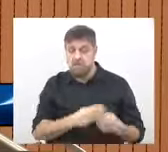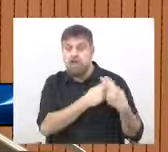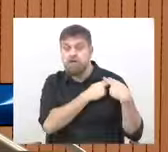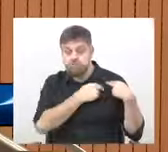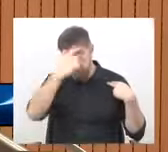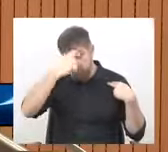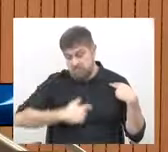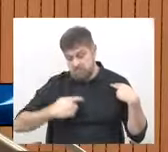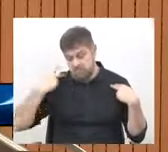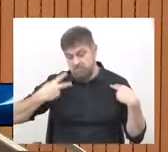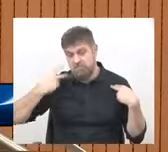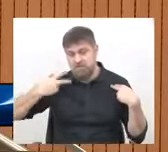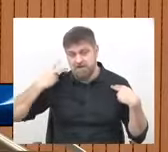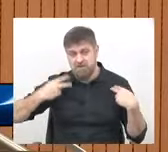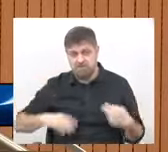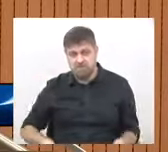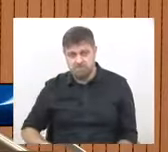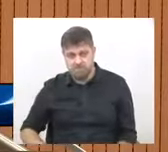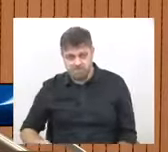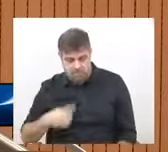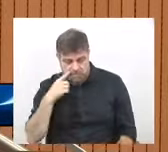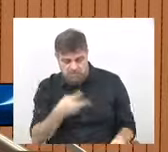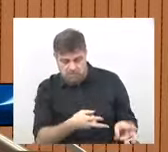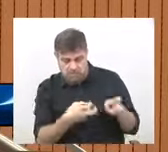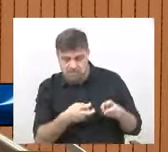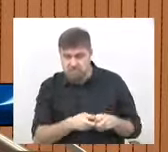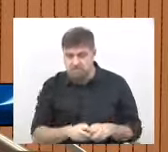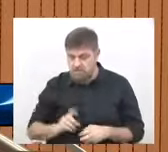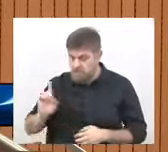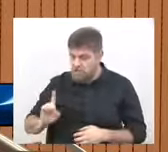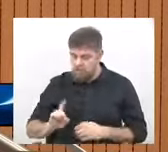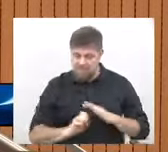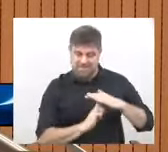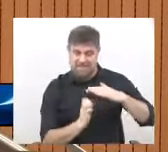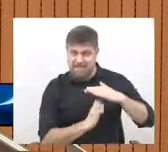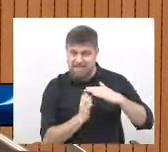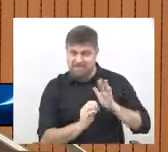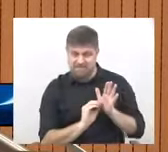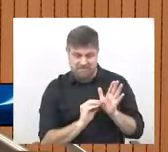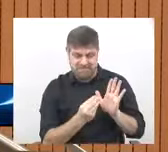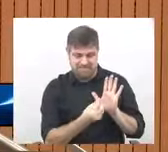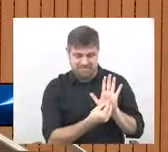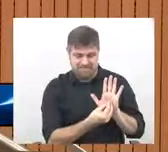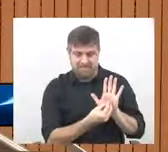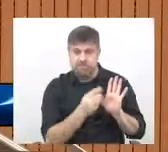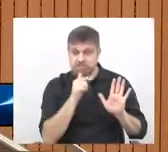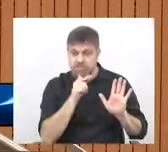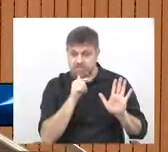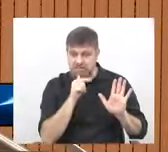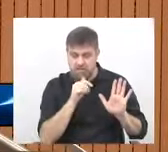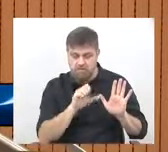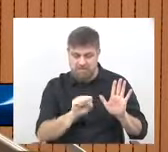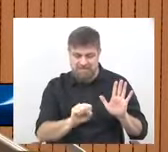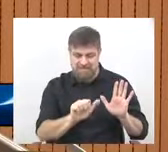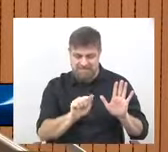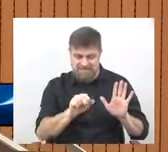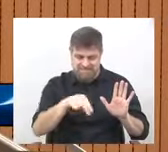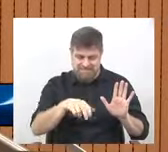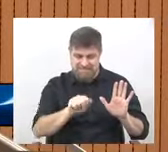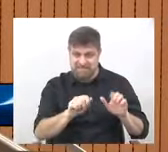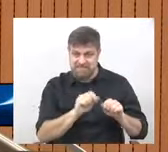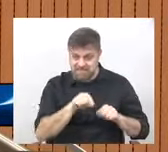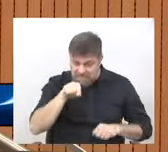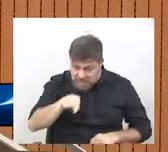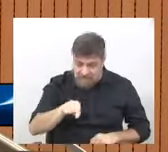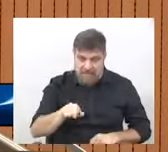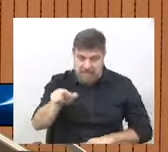nós temos que fazer. Fui até a Sanasa para que a Sanasa colocasse, pelo menos, dignidade, que era água potável para aquelas